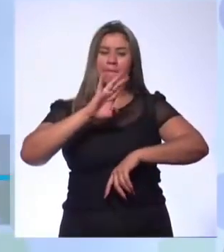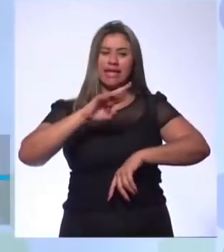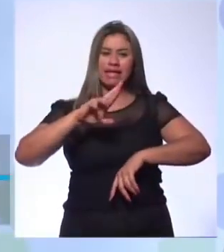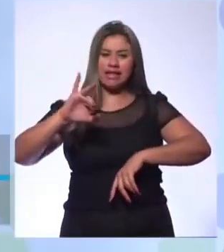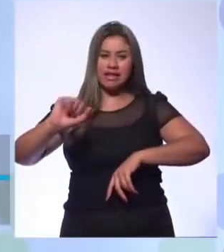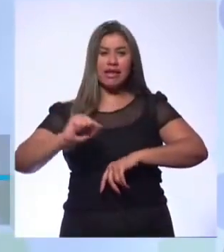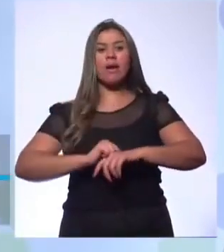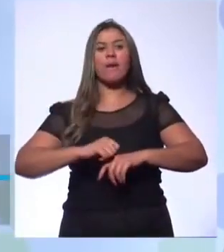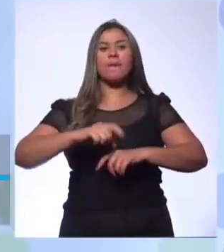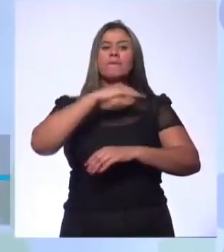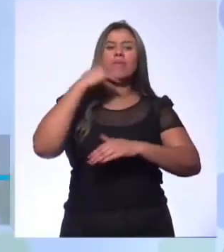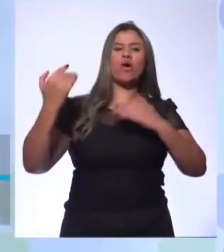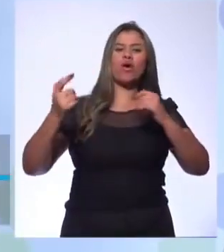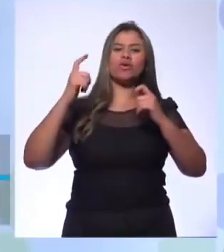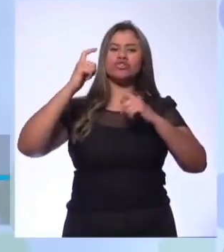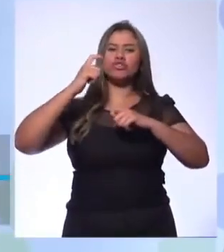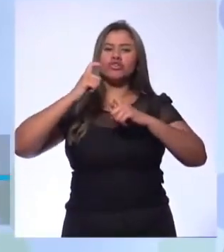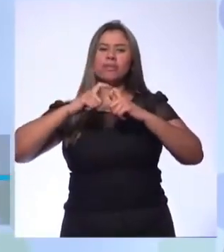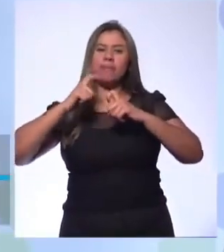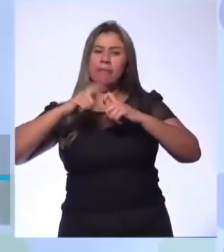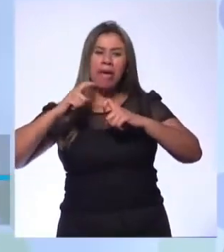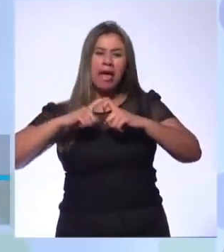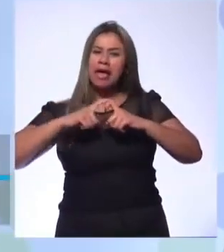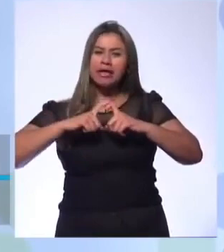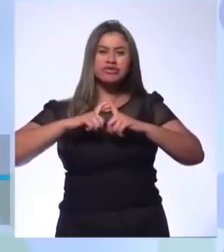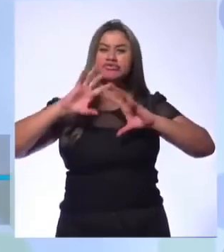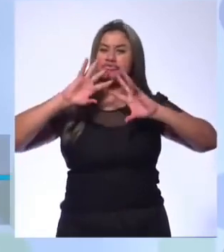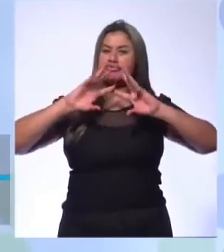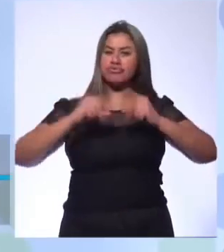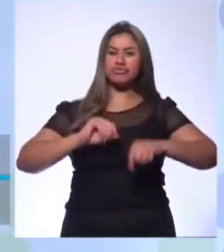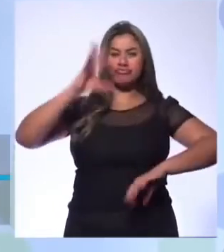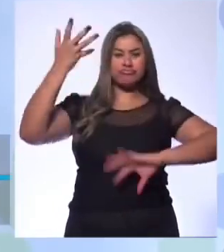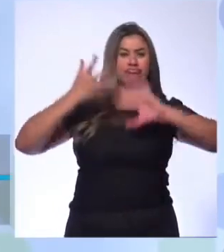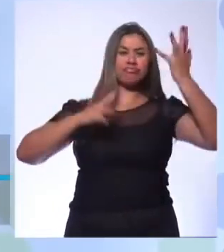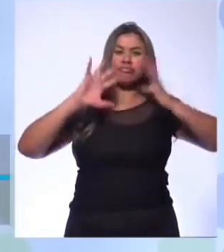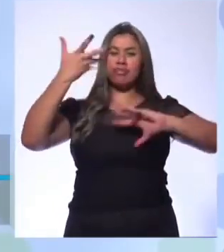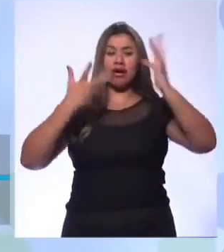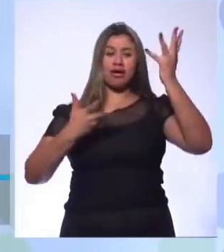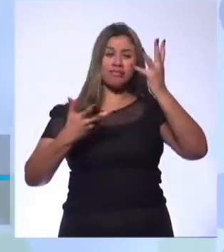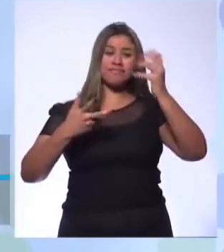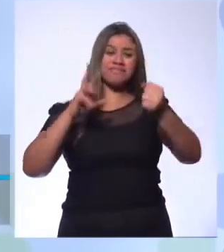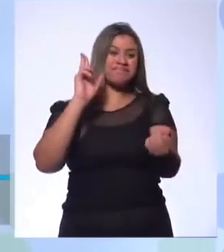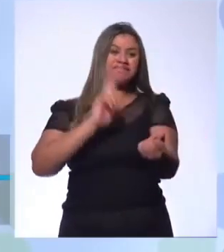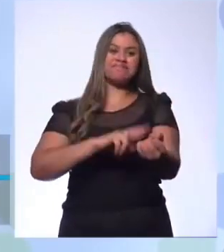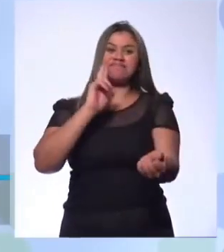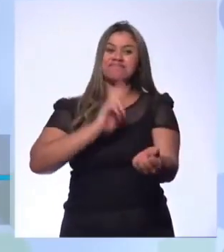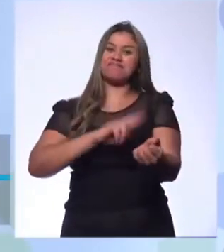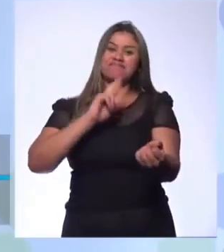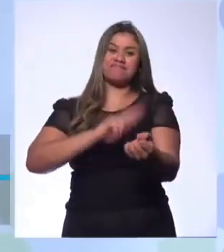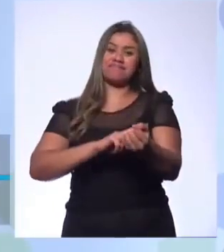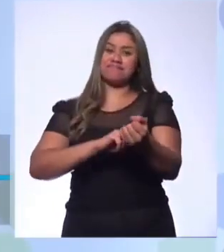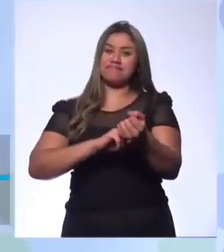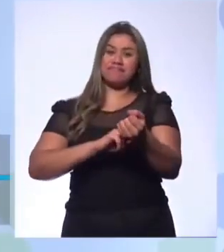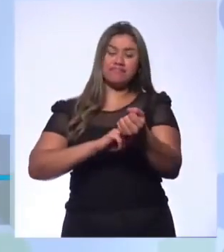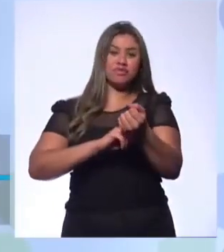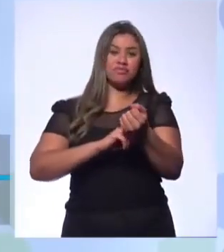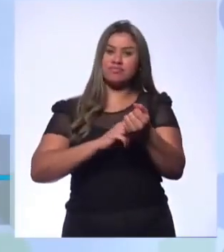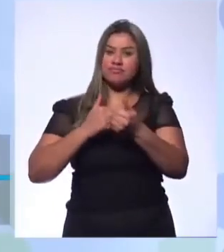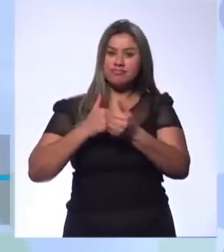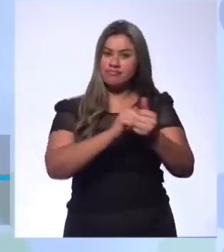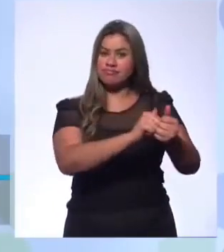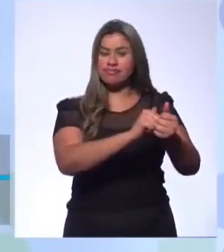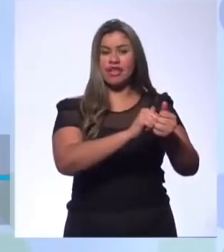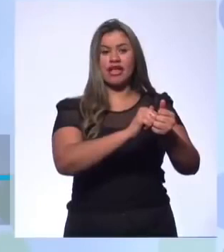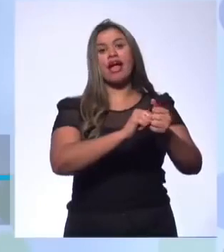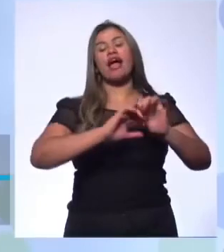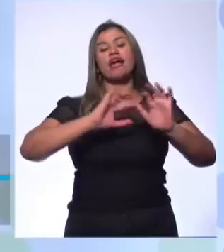morte, médico, os problemas acontecendo ao mesmo tempo. Ou seja, o ritmo ele acompanha. Nada nesse texto é